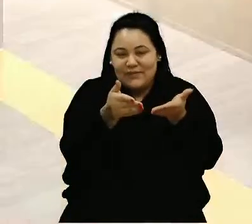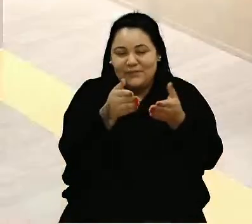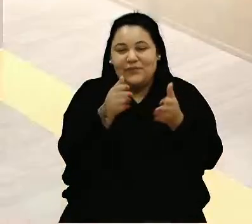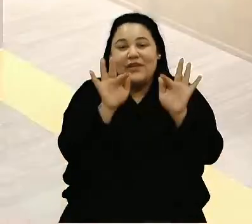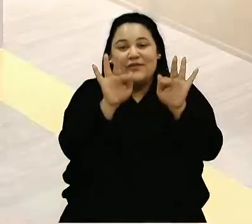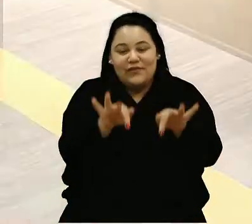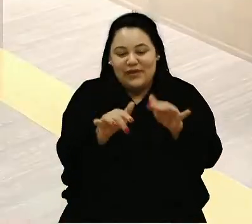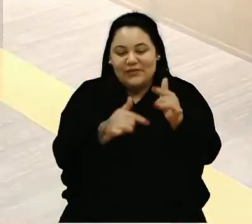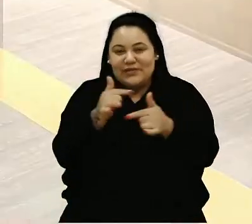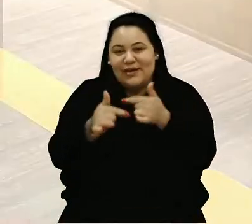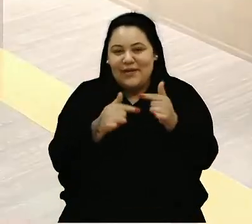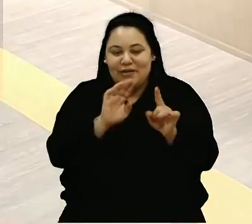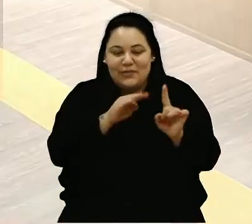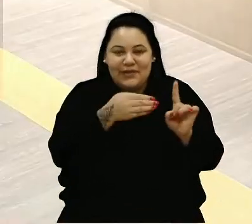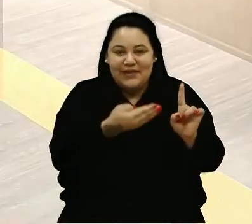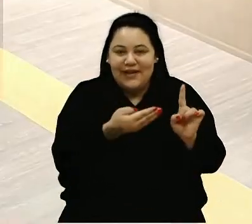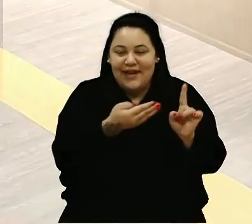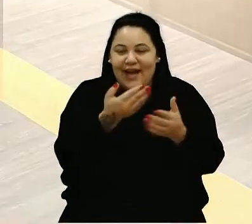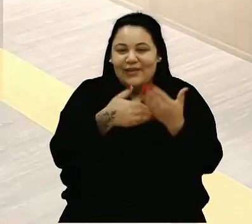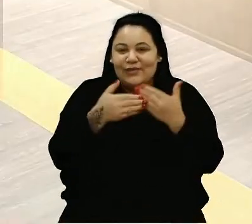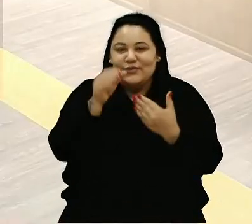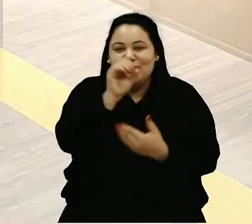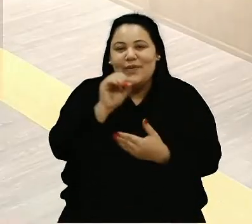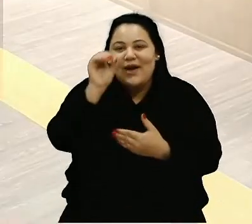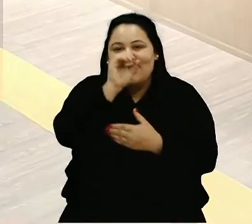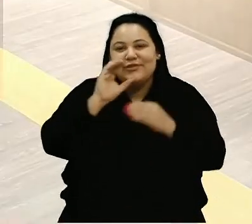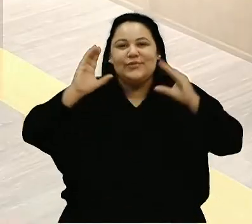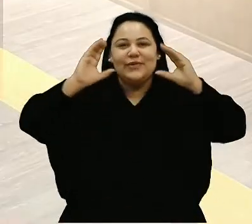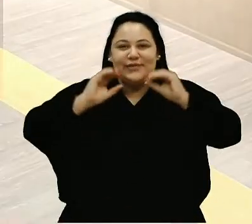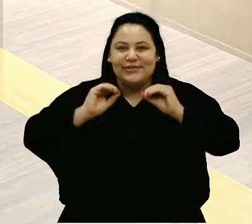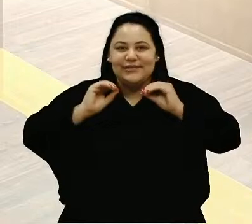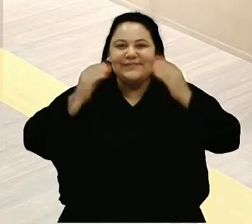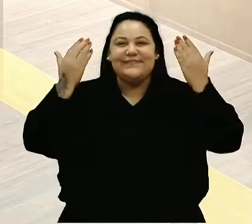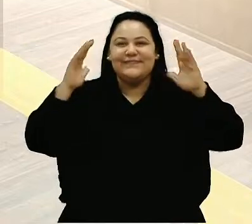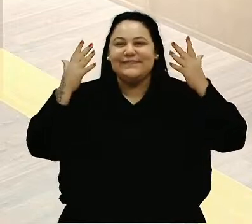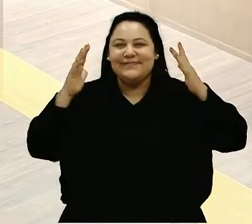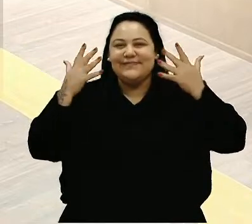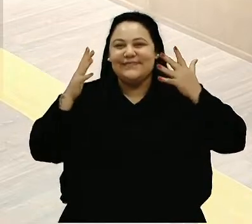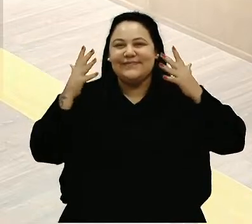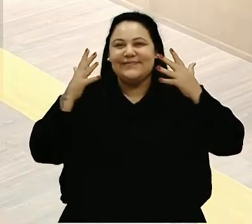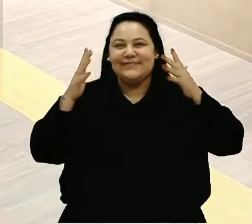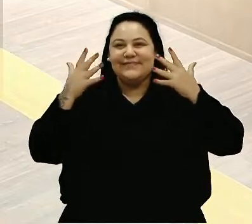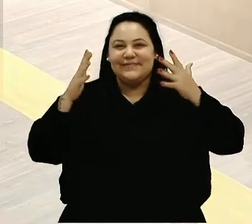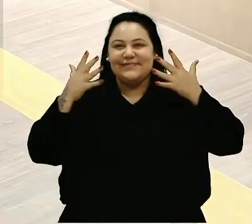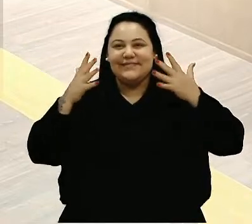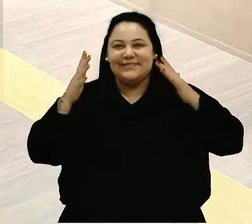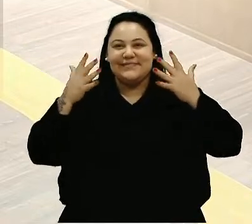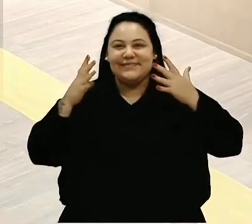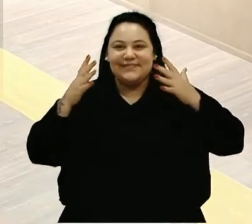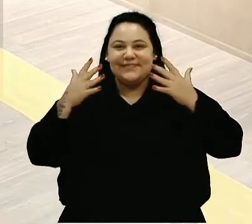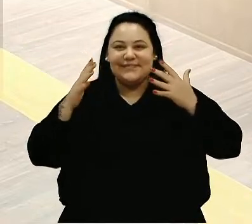solenidade. Tenham todos uma excelente noite.